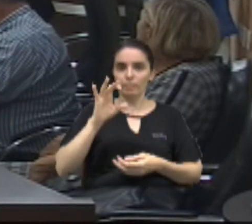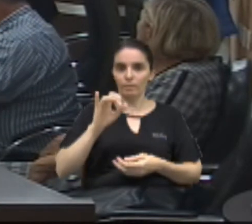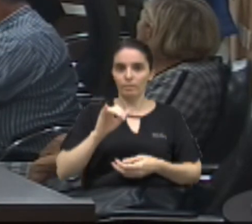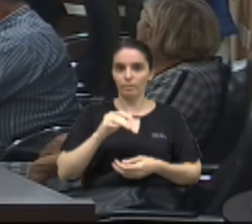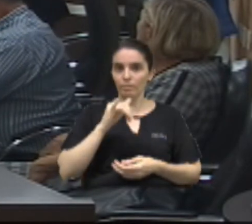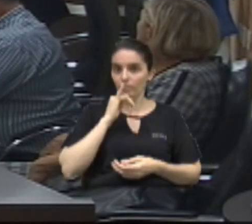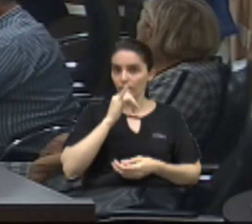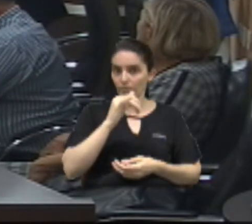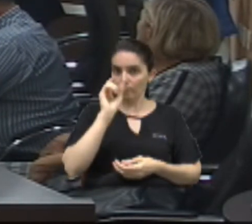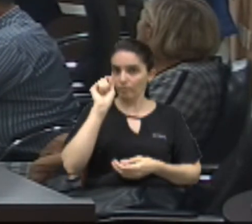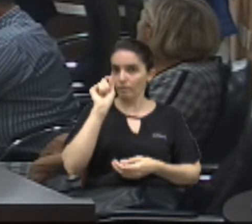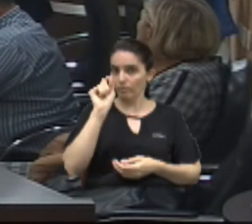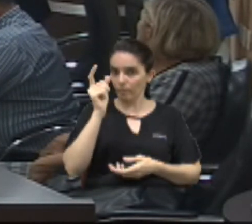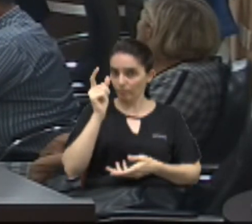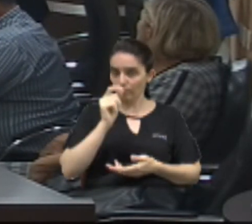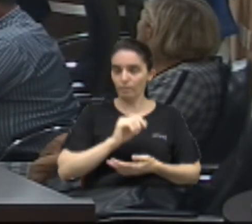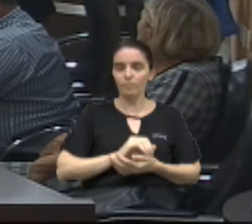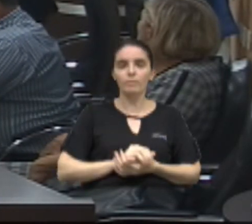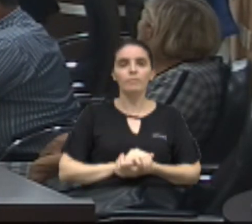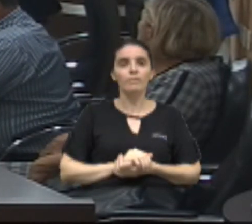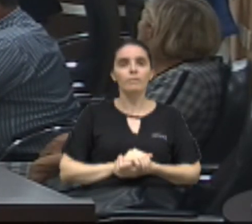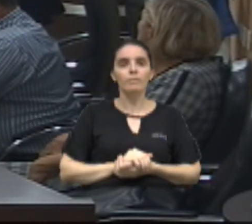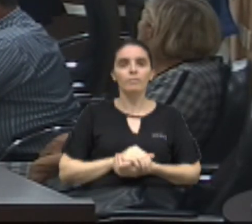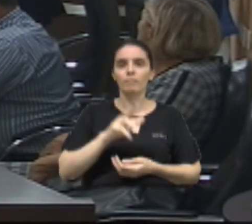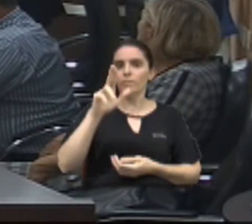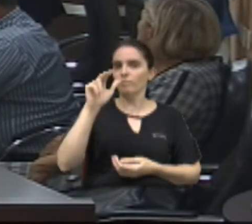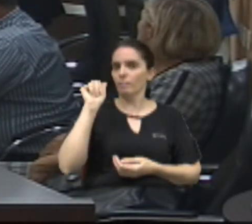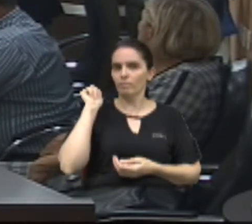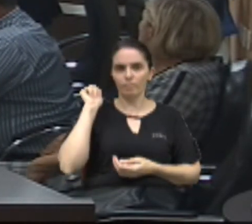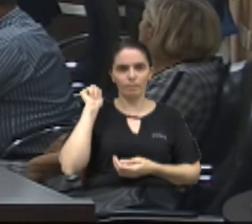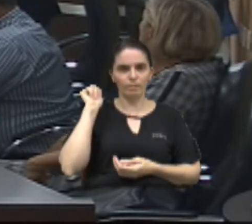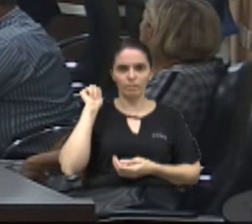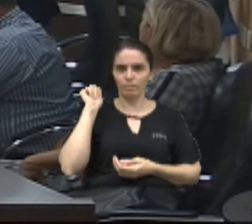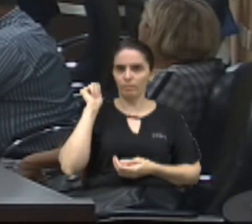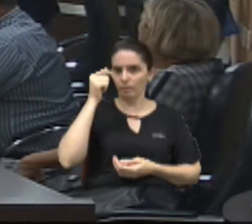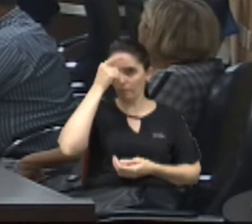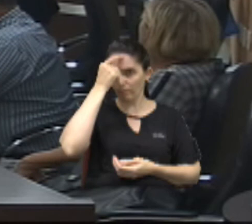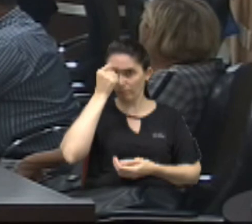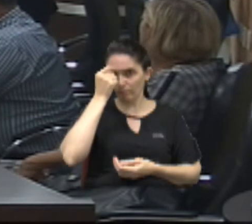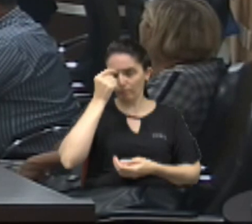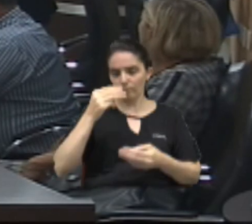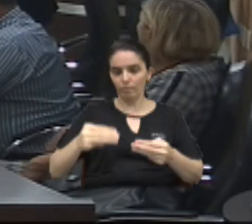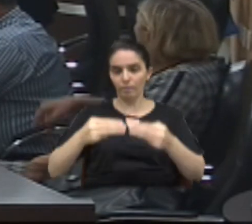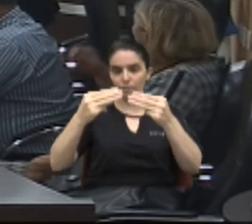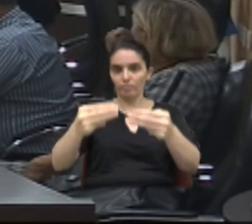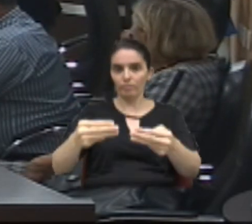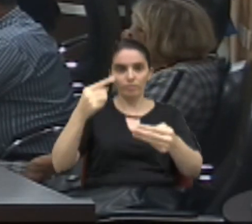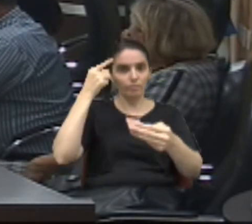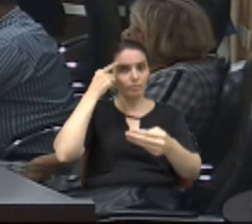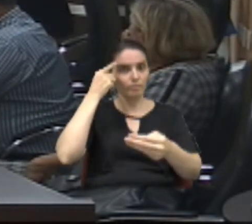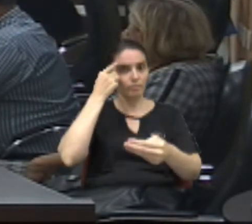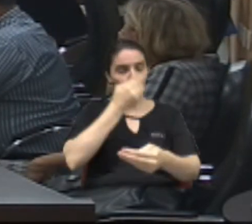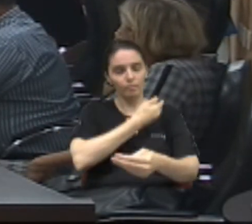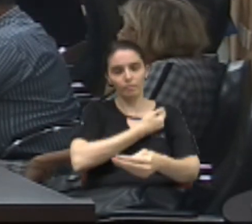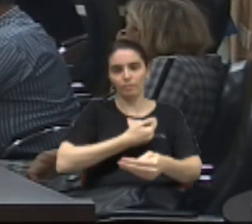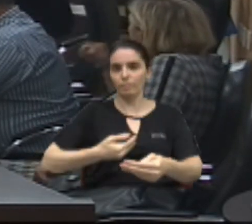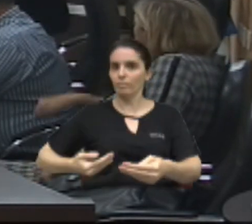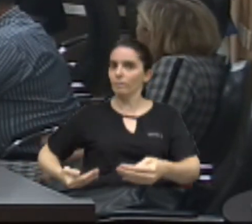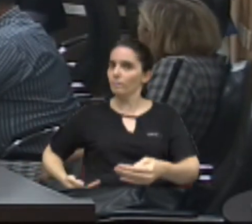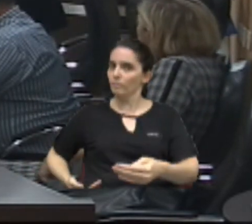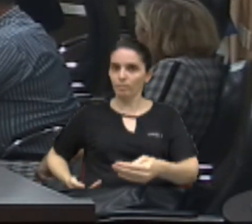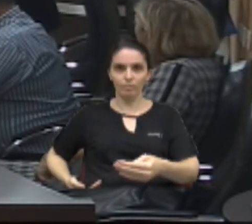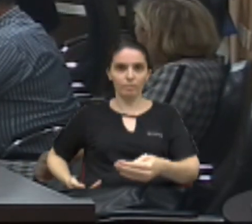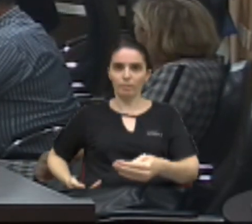reafirmar o seguinte: em nenhum momento da minha propositura para essa moção foi pensando que o governador, e eu tenho certeza